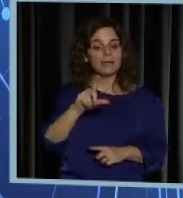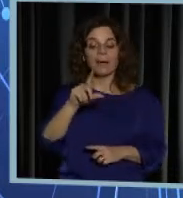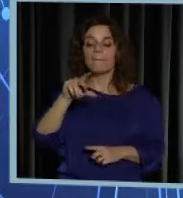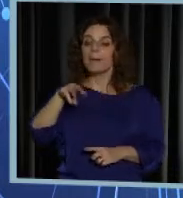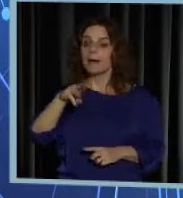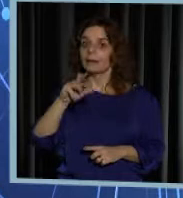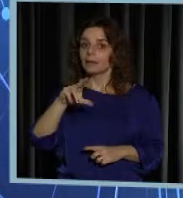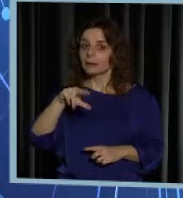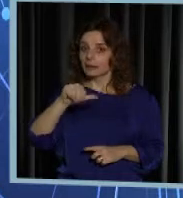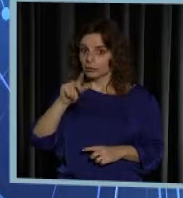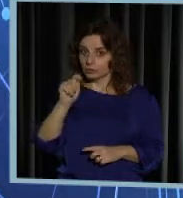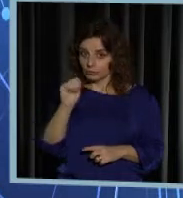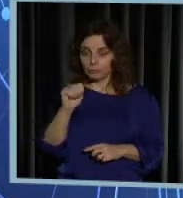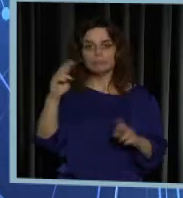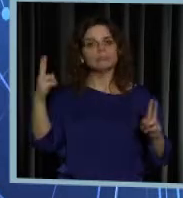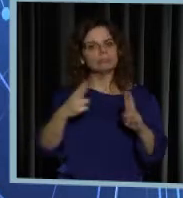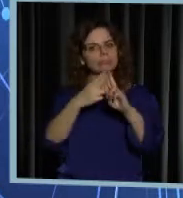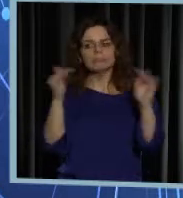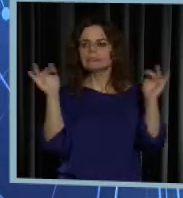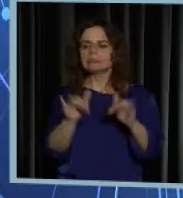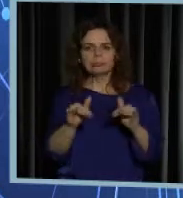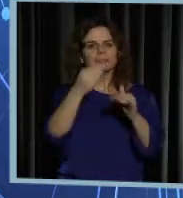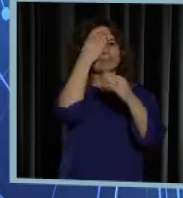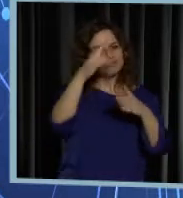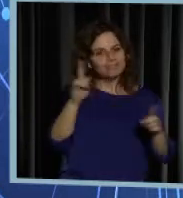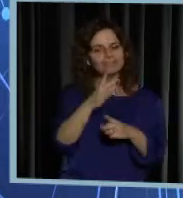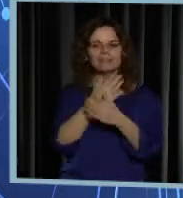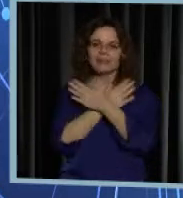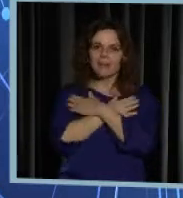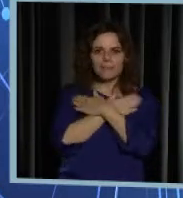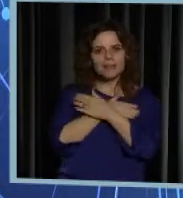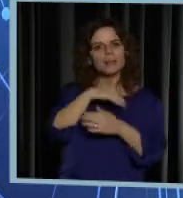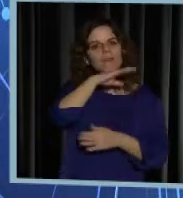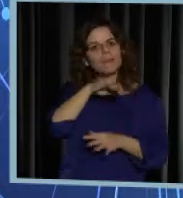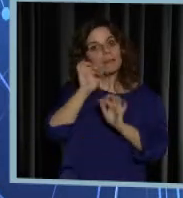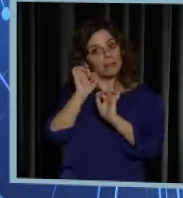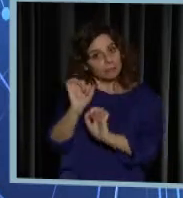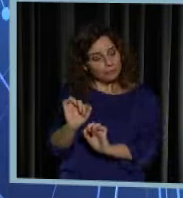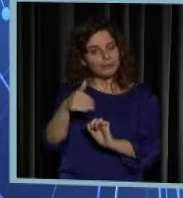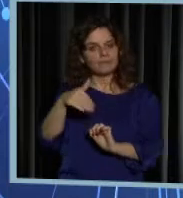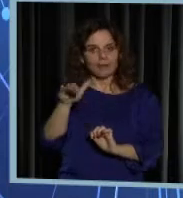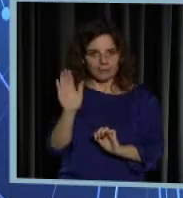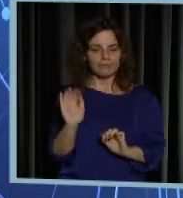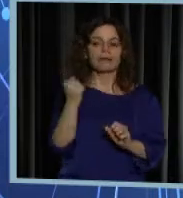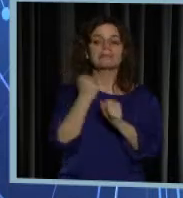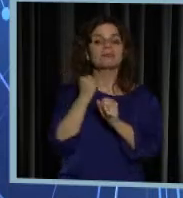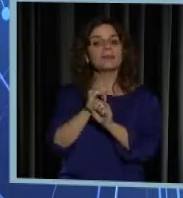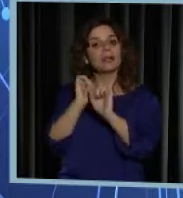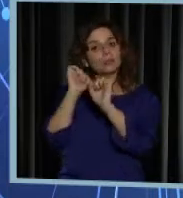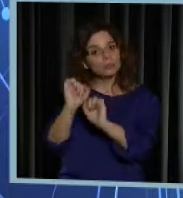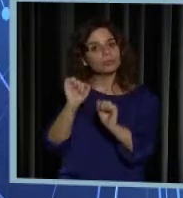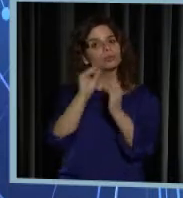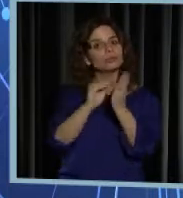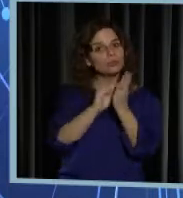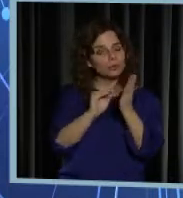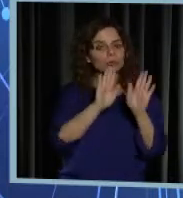Ricardo Marques. O encontro, que reúne docentes, amigos e familiares, incluirá uma exposição dos trabalhos em